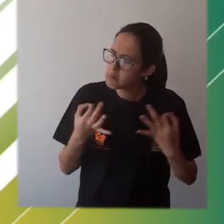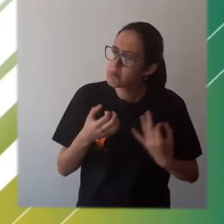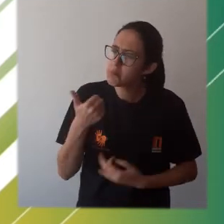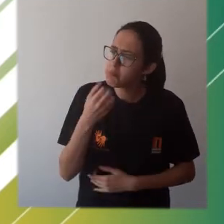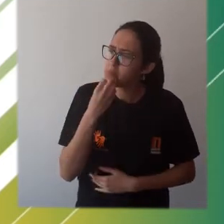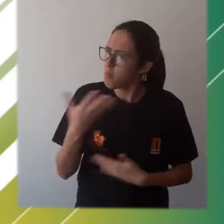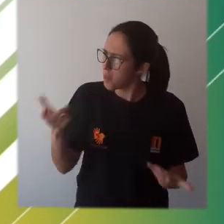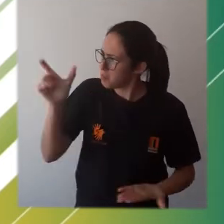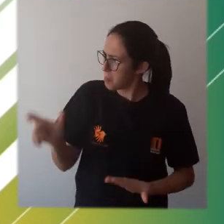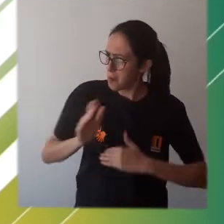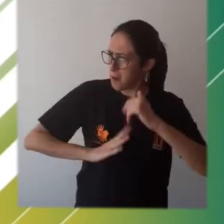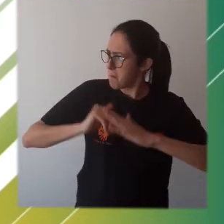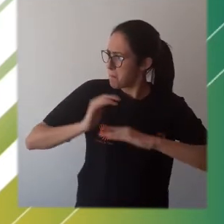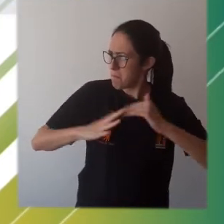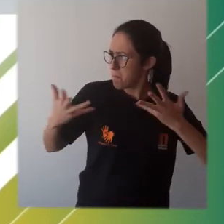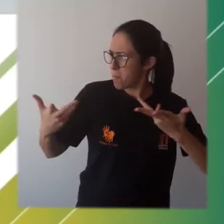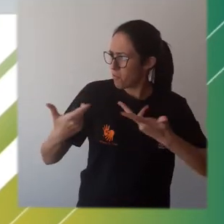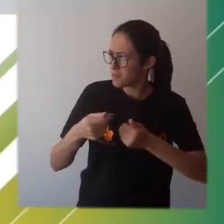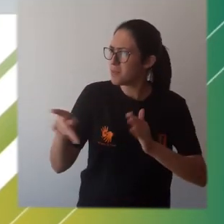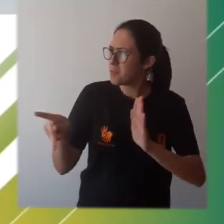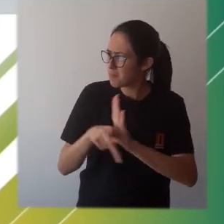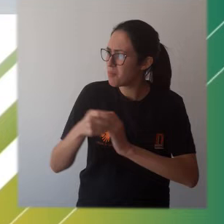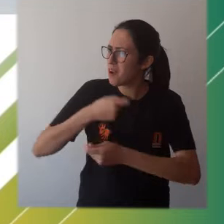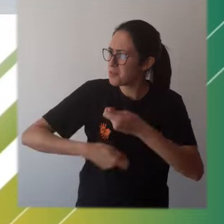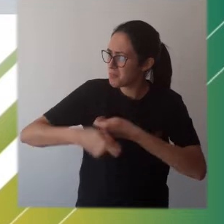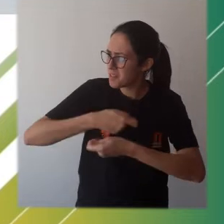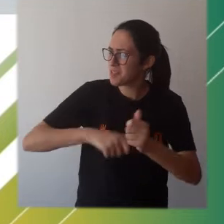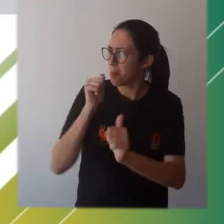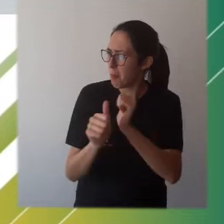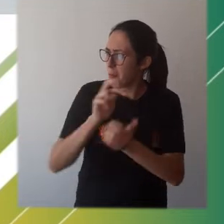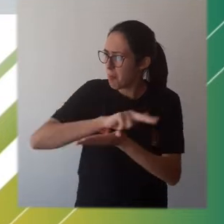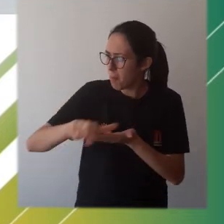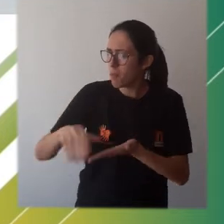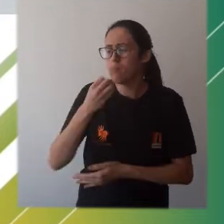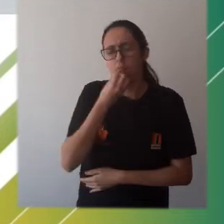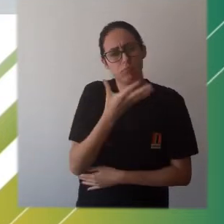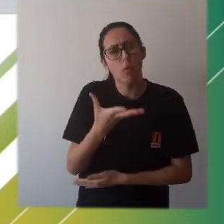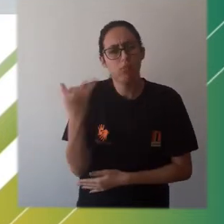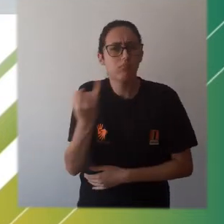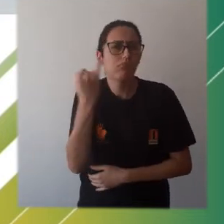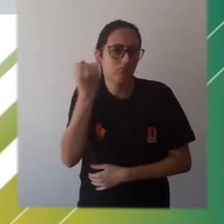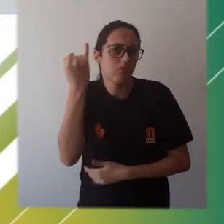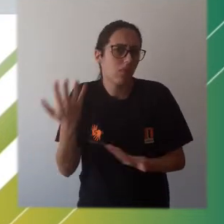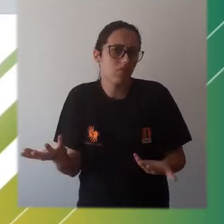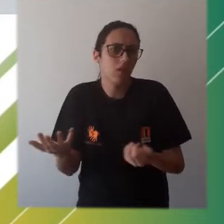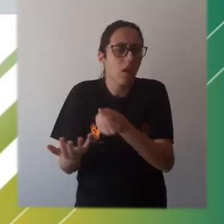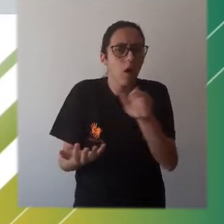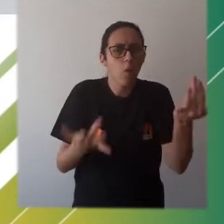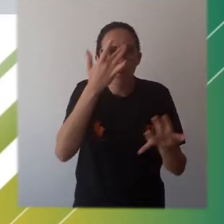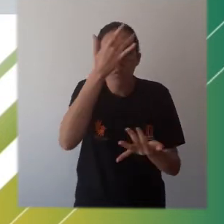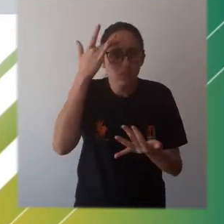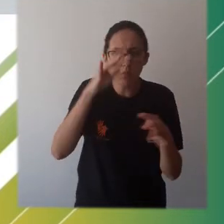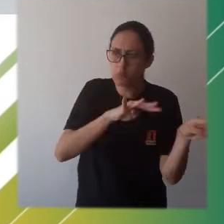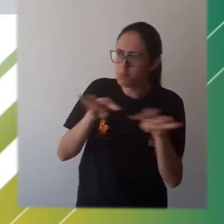Perfeito. Acho que a gente tem um craque, então, na administração esportiva, e isso é muito importante, tanto para quem está